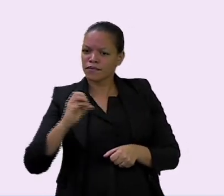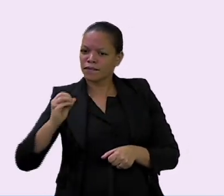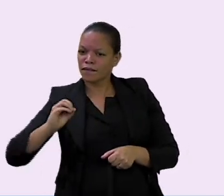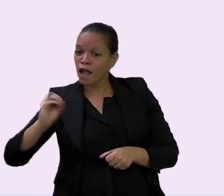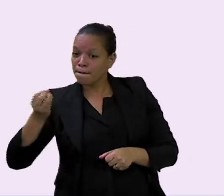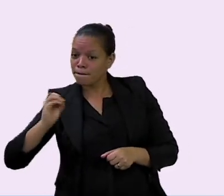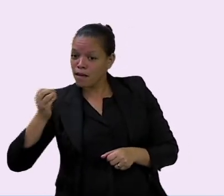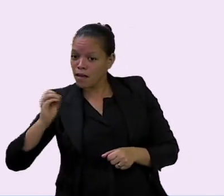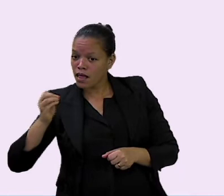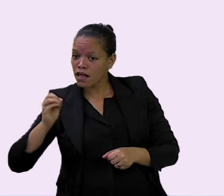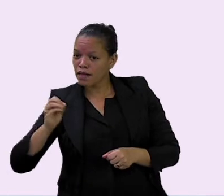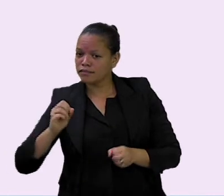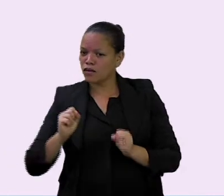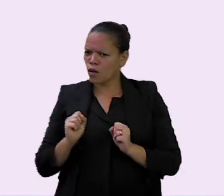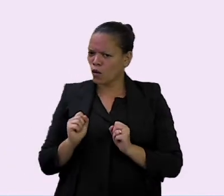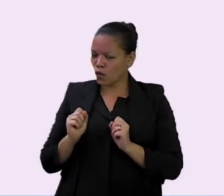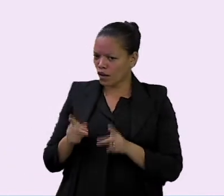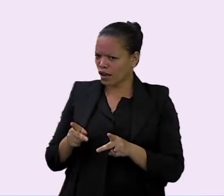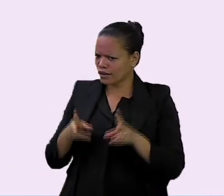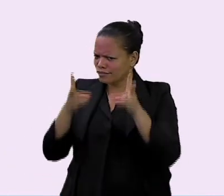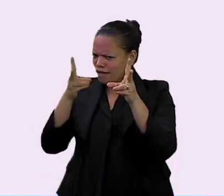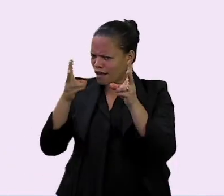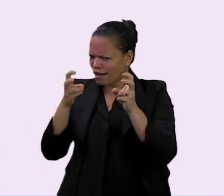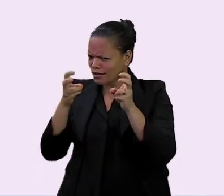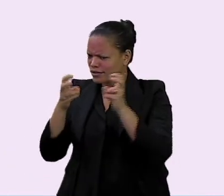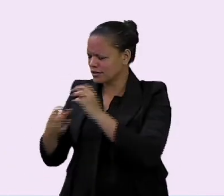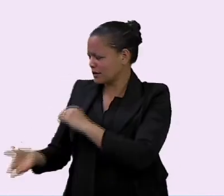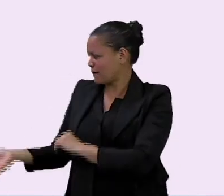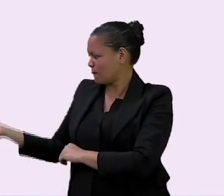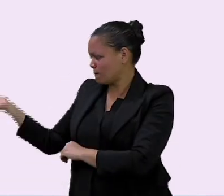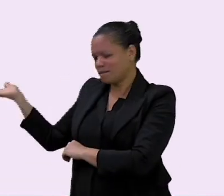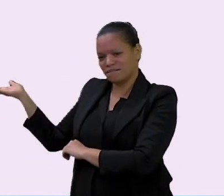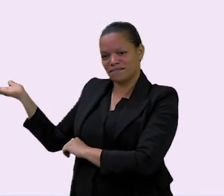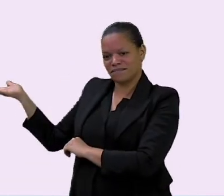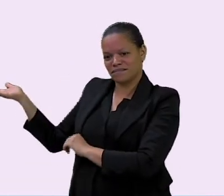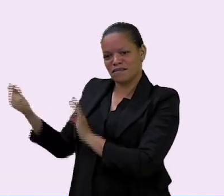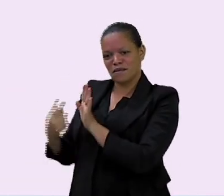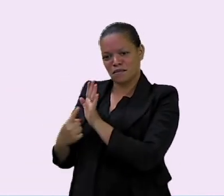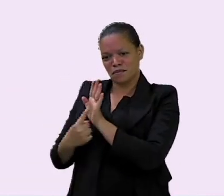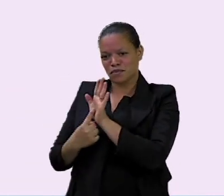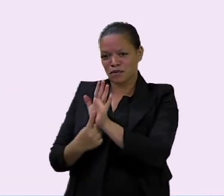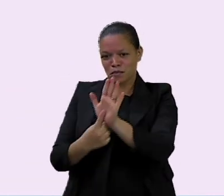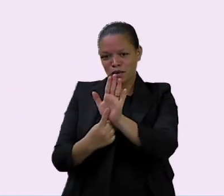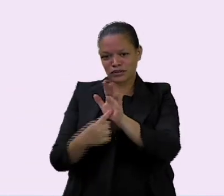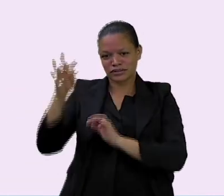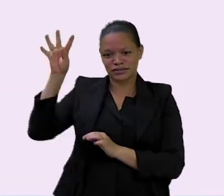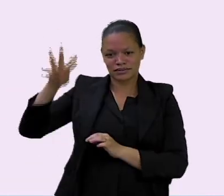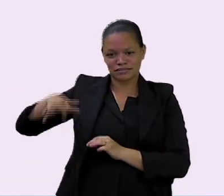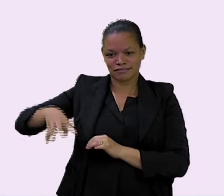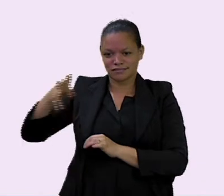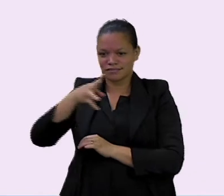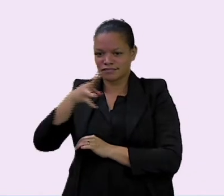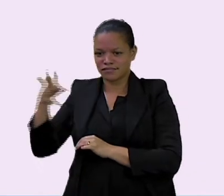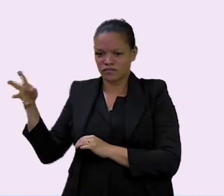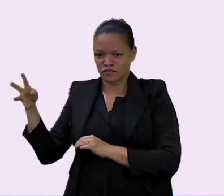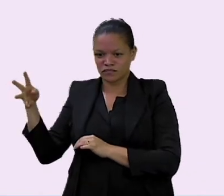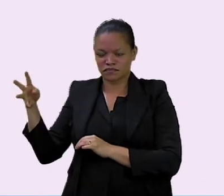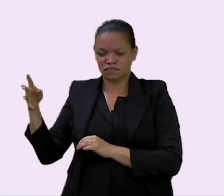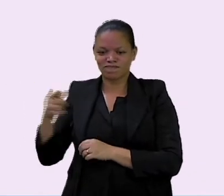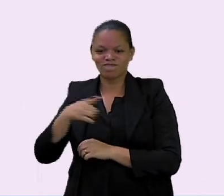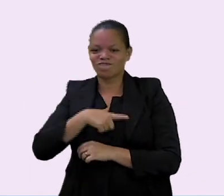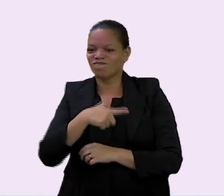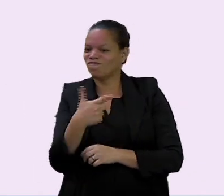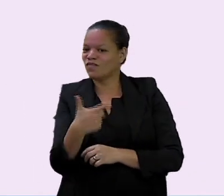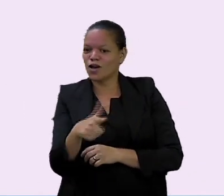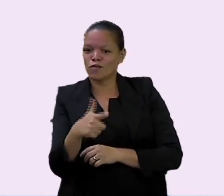o centésimo e para o milésimo, que não levarão em seguida essa